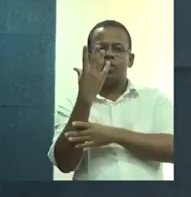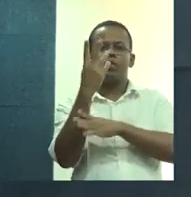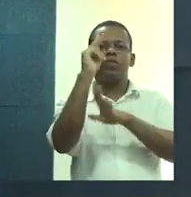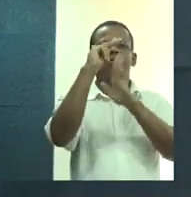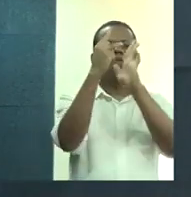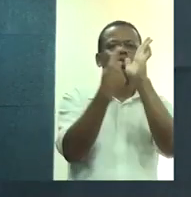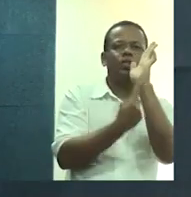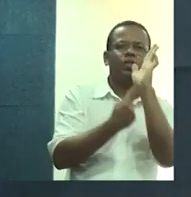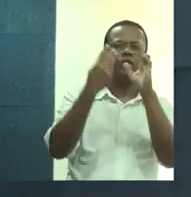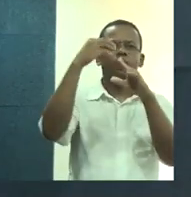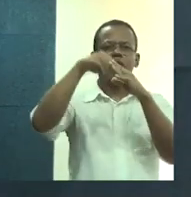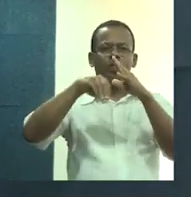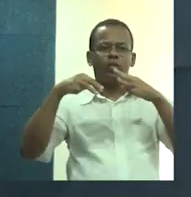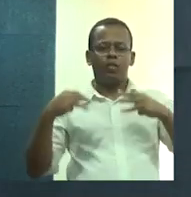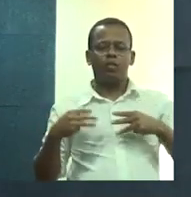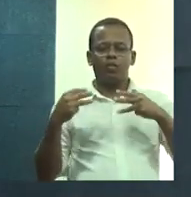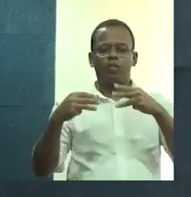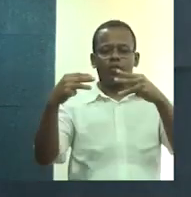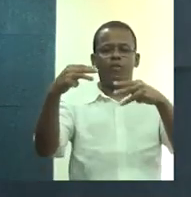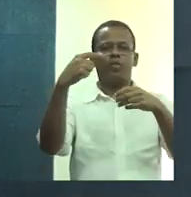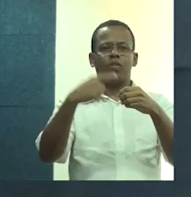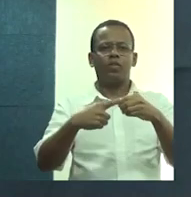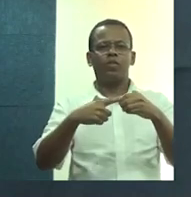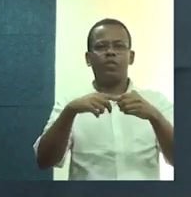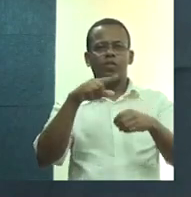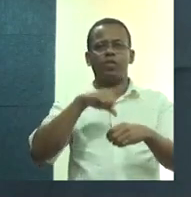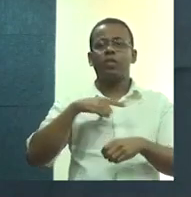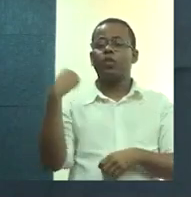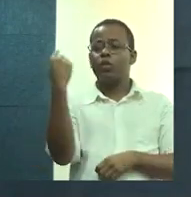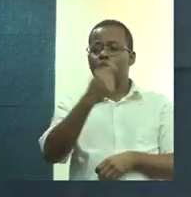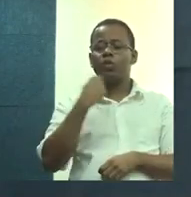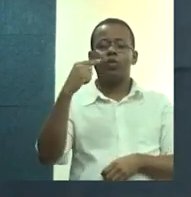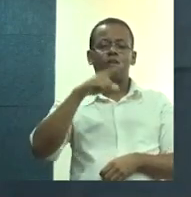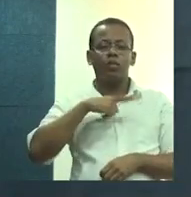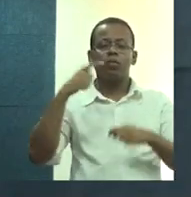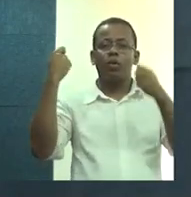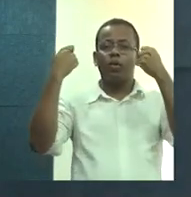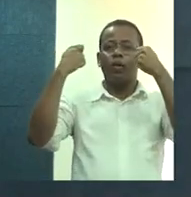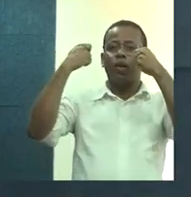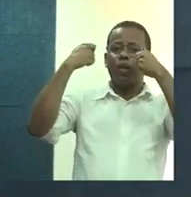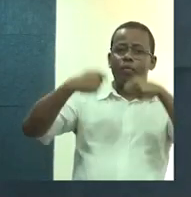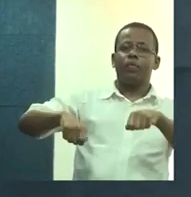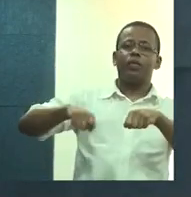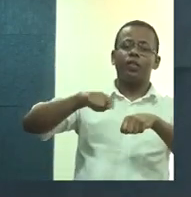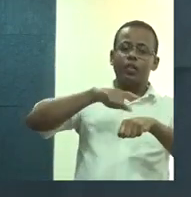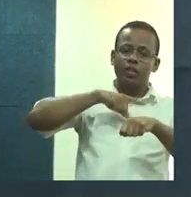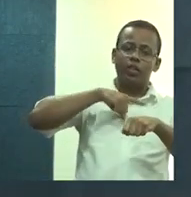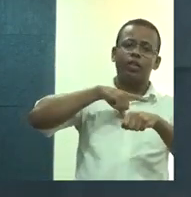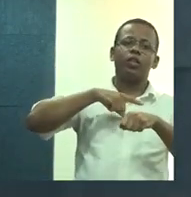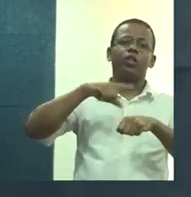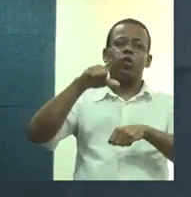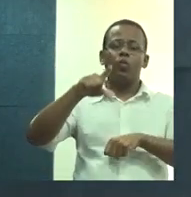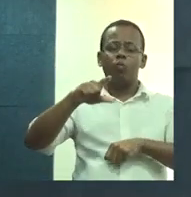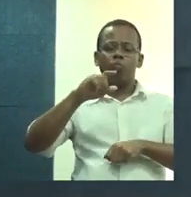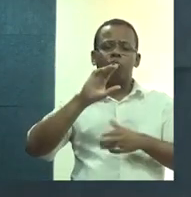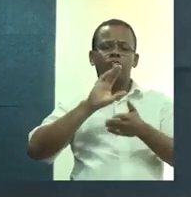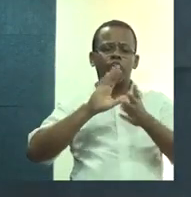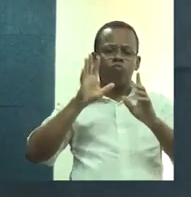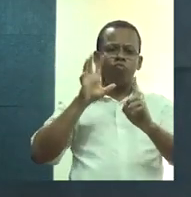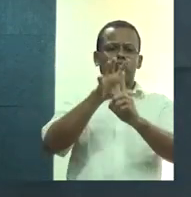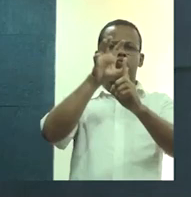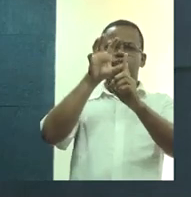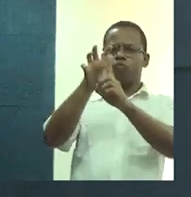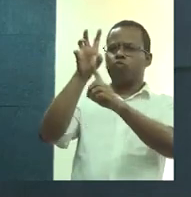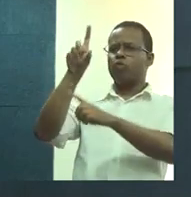fundando o programa dentro do Ministério da cidade tem essa visão territorial a gente tem condição de dar elementos para que a gente possa puxar